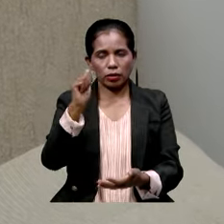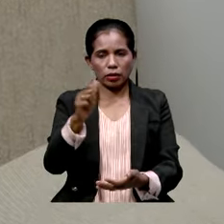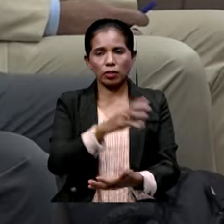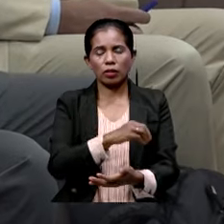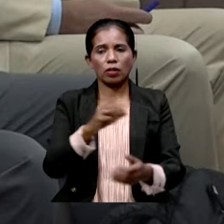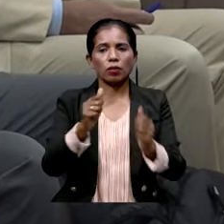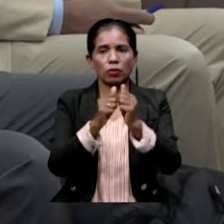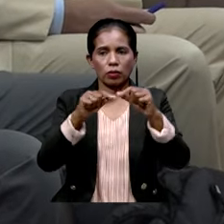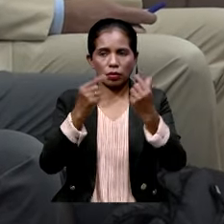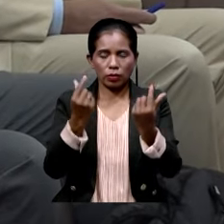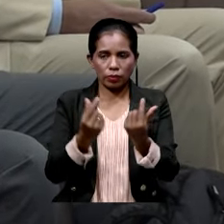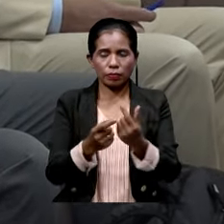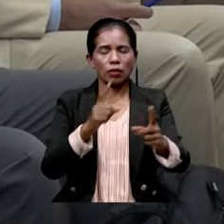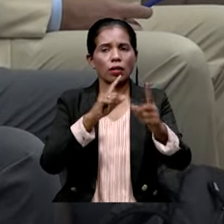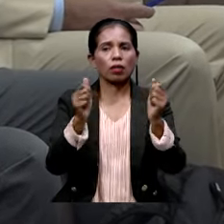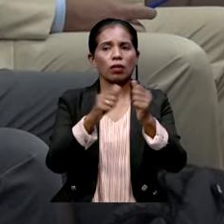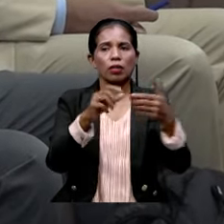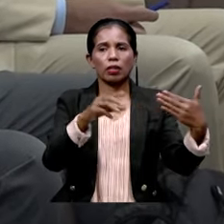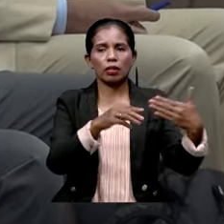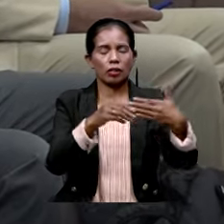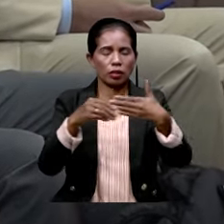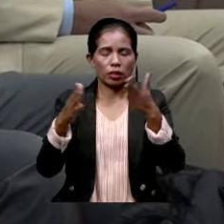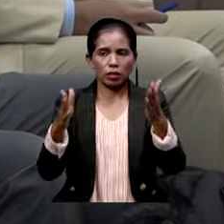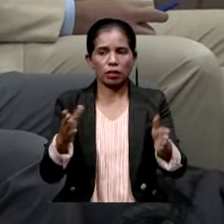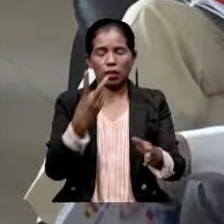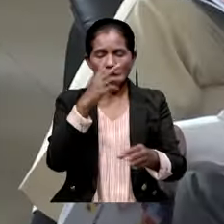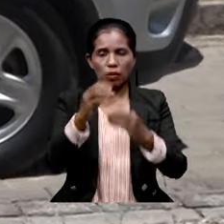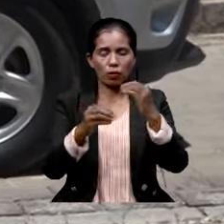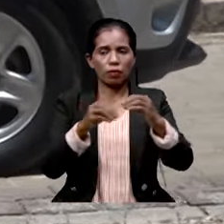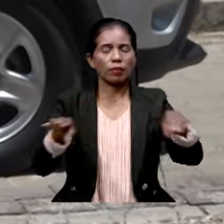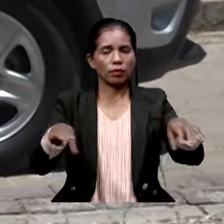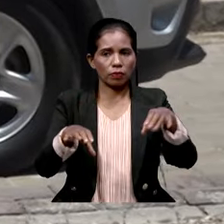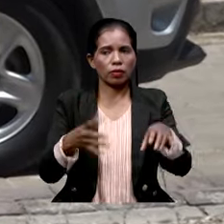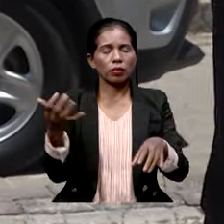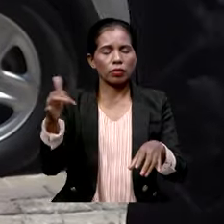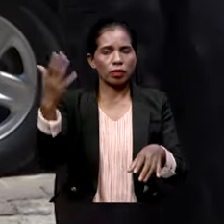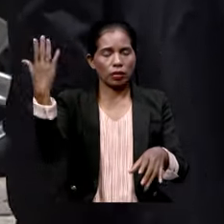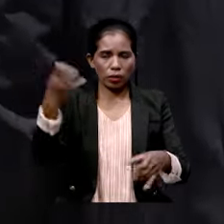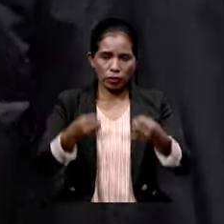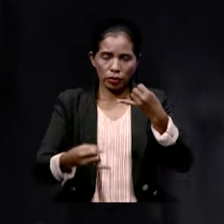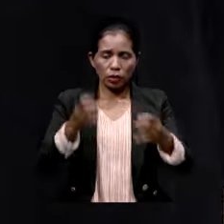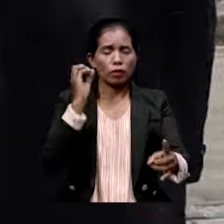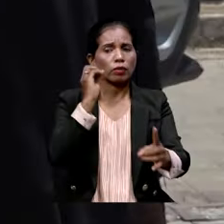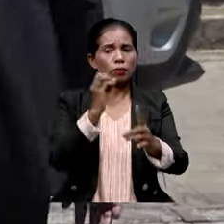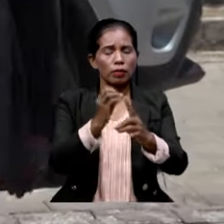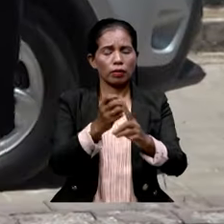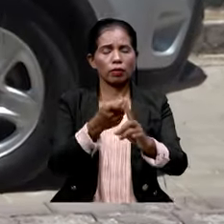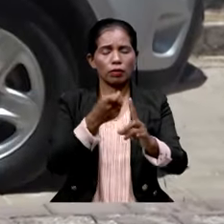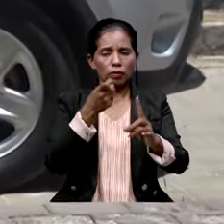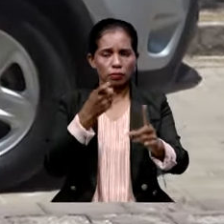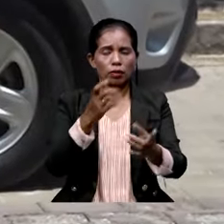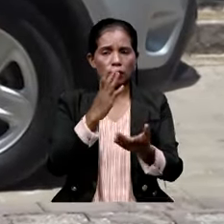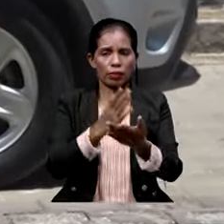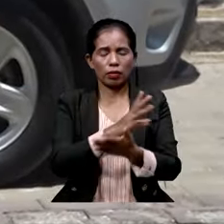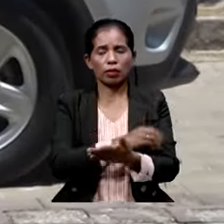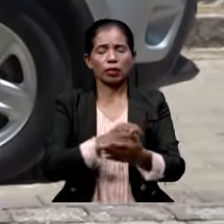a equipa, consulta o líder Cira o diálogo diagnóstico para Serviço Cira e a Setor Justiça. O objetivo Rússia Reforma né, a tubele